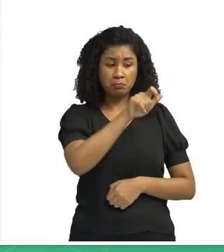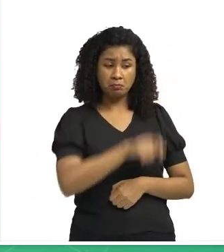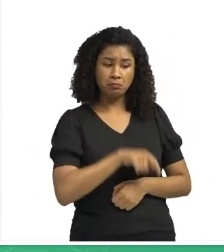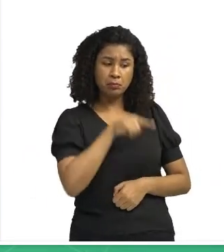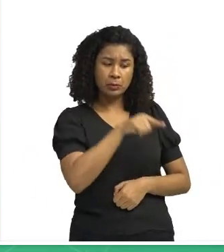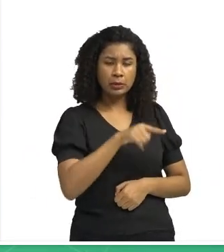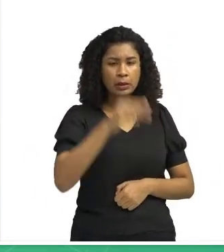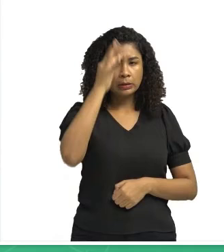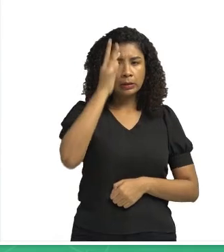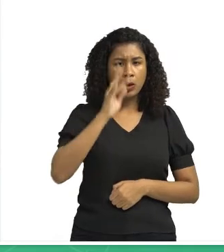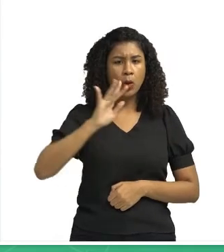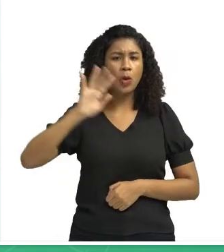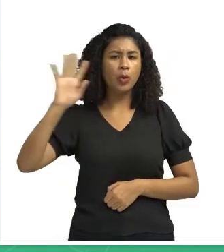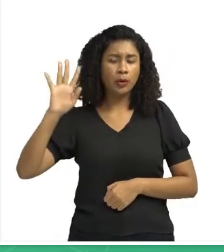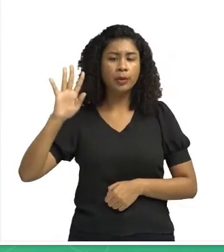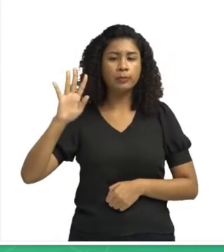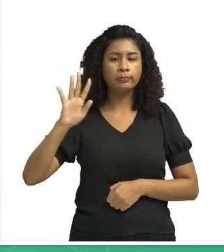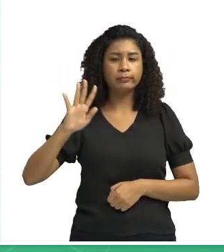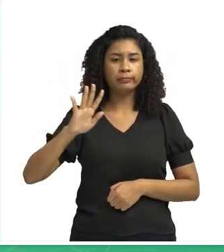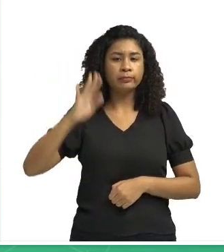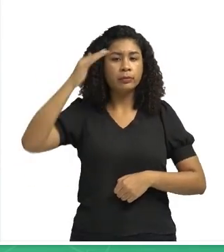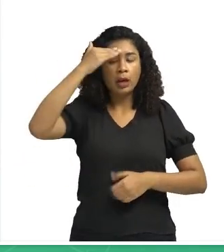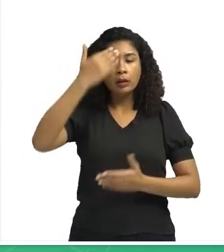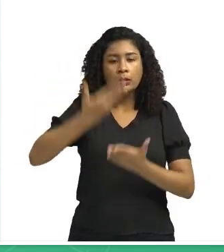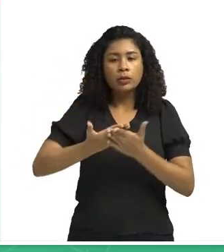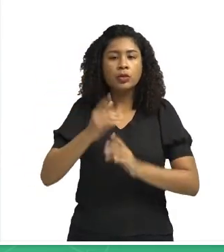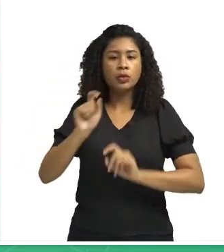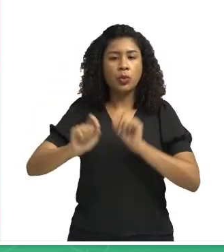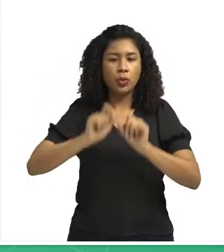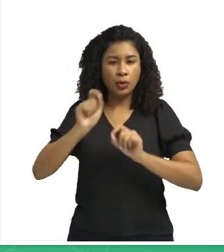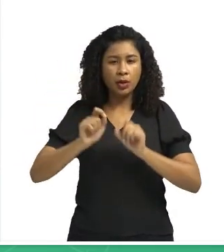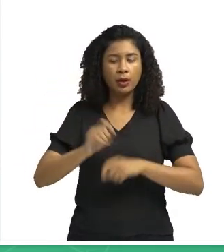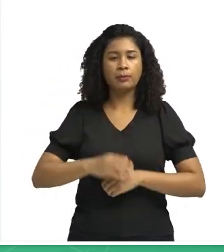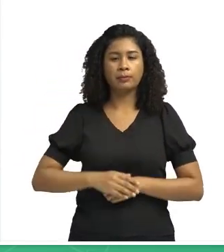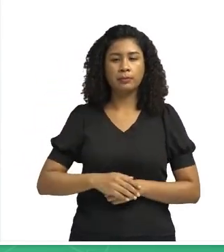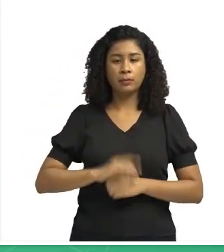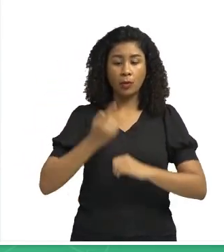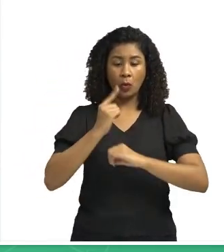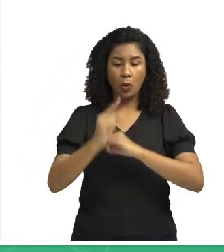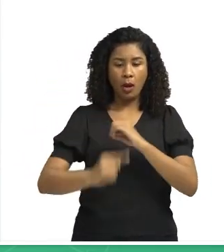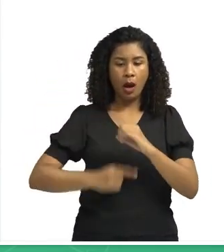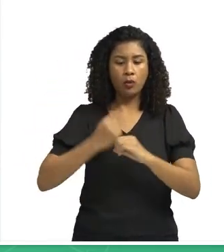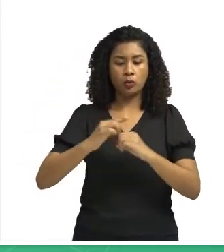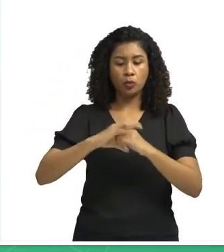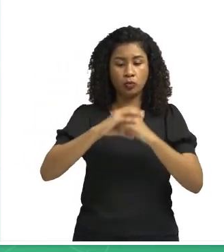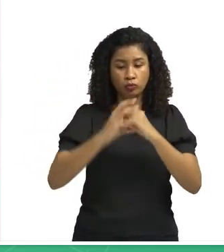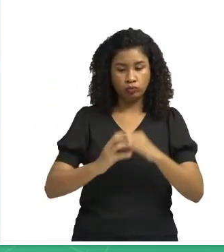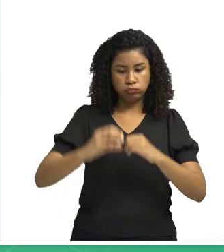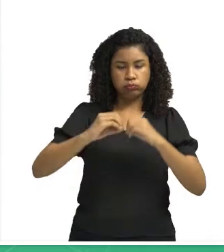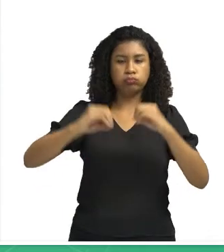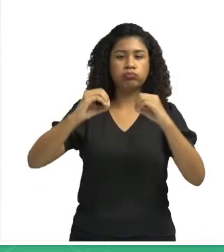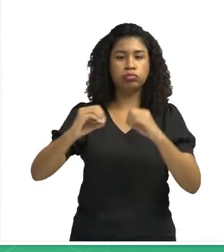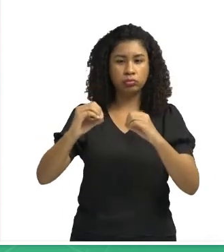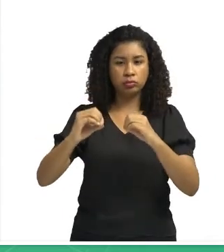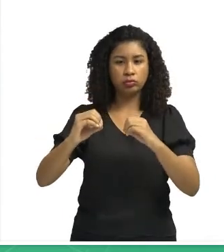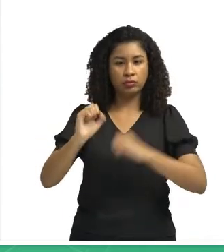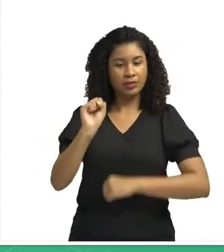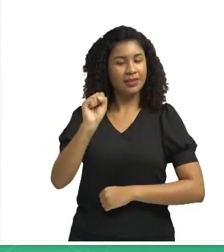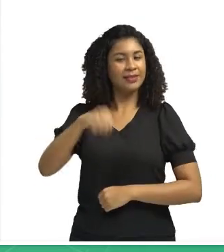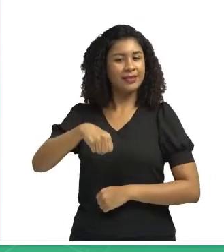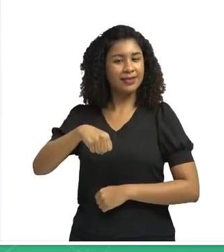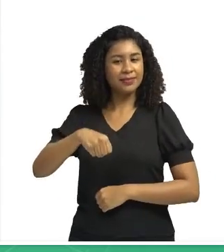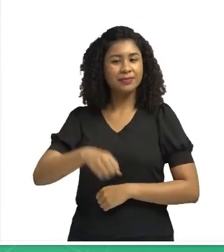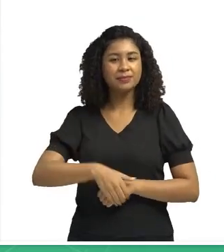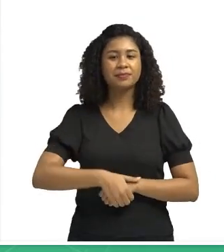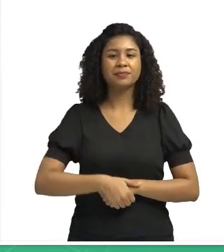indivisível e ele introduz a natureza elétrica da